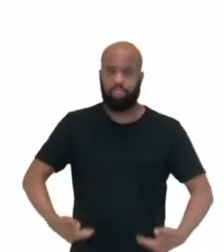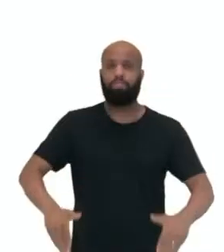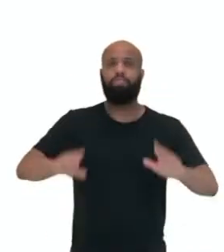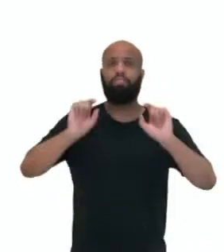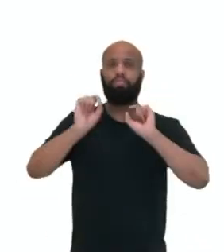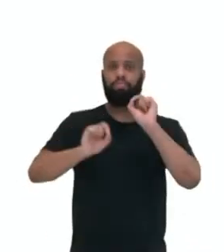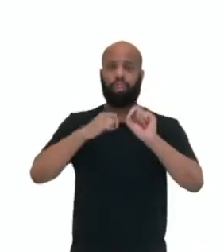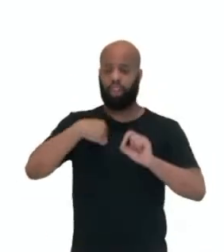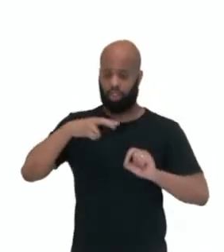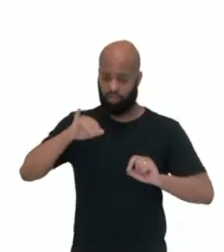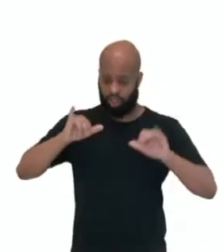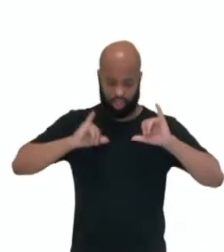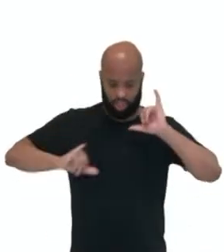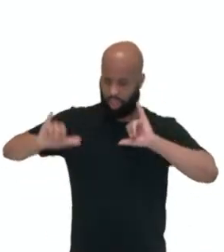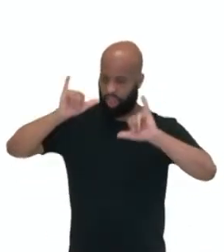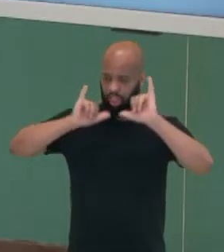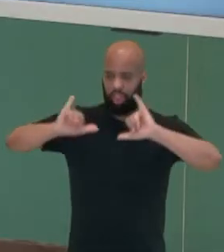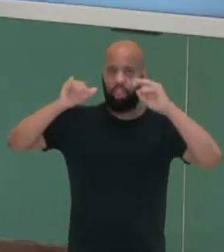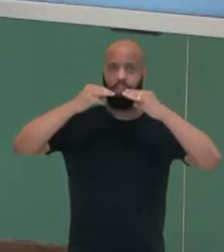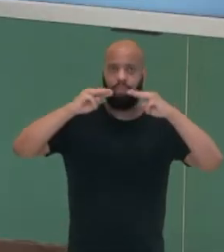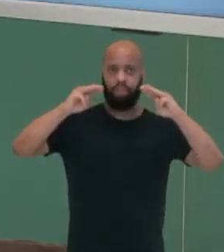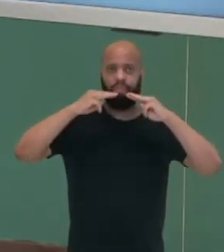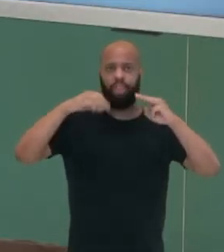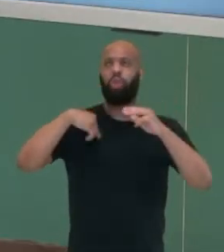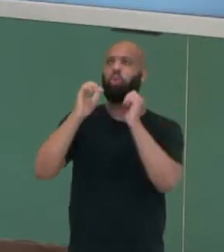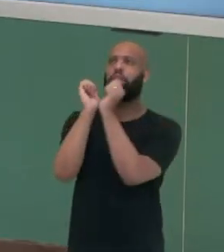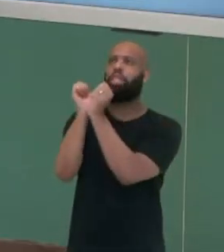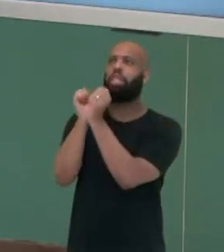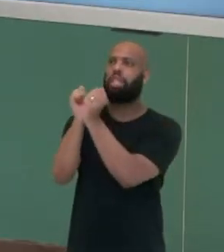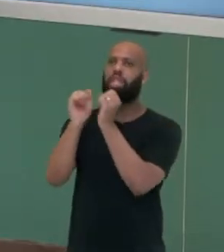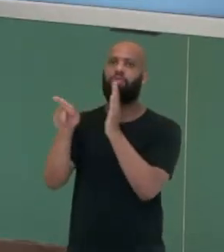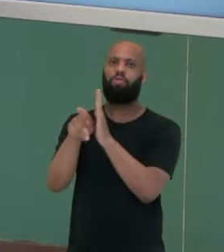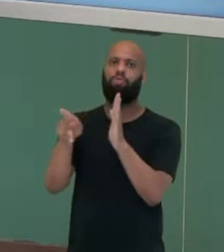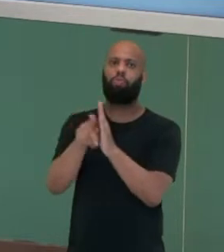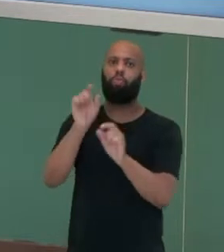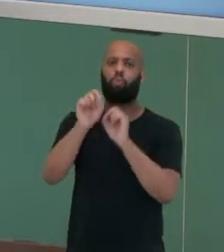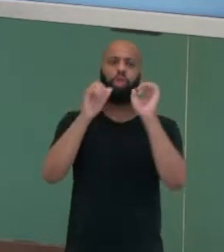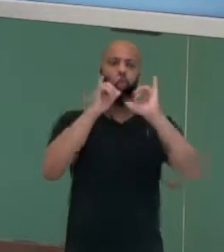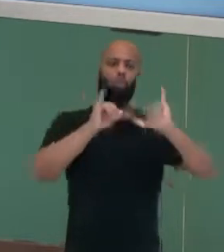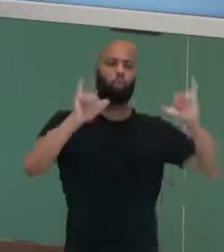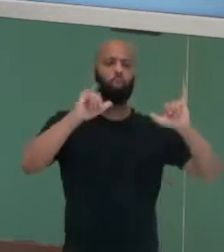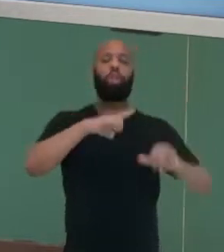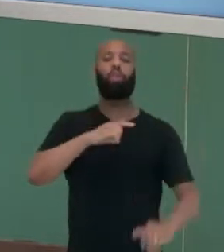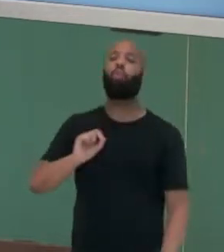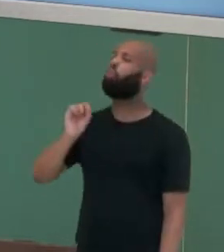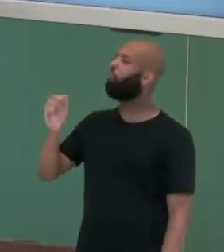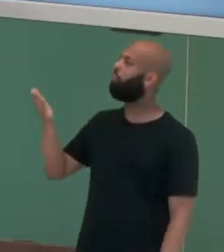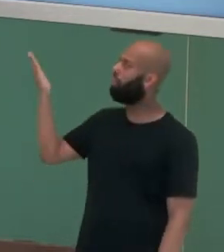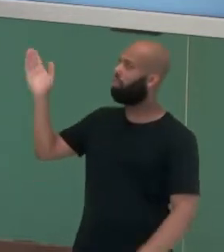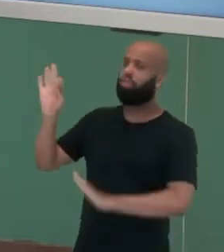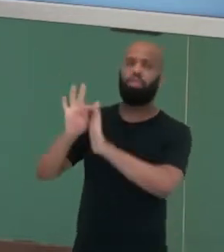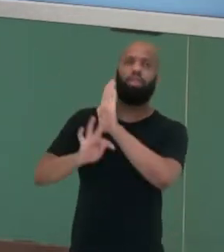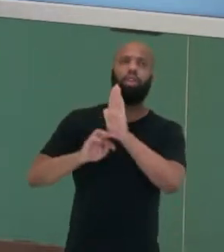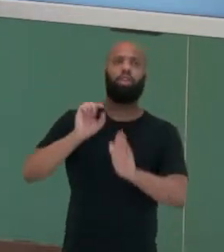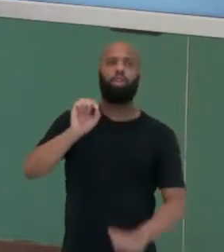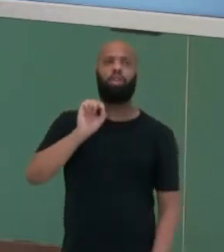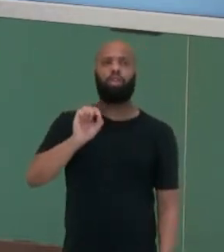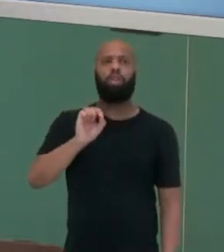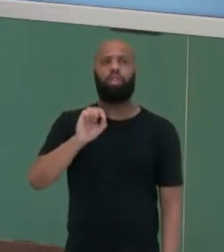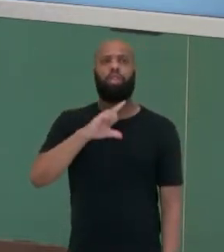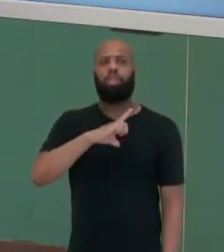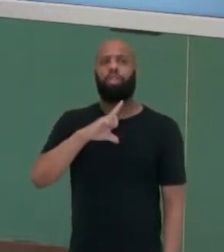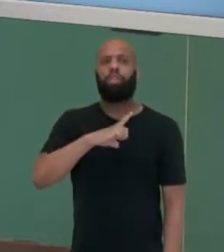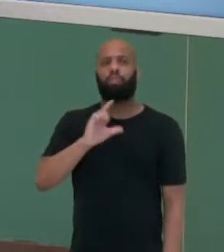anúncio itinerante, escravo da matéria anunciada. O que nós temos aqui nesse trecho, nesse outro